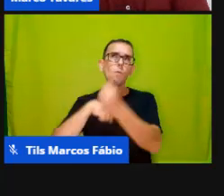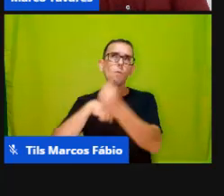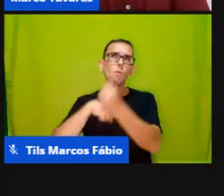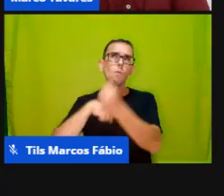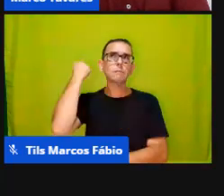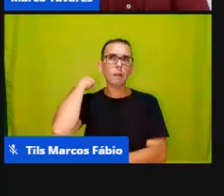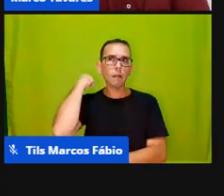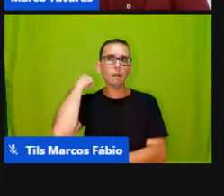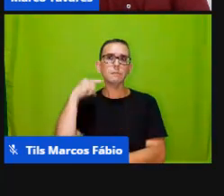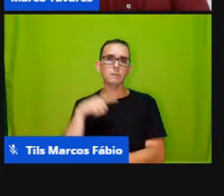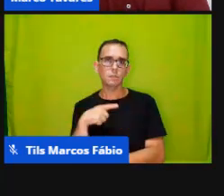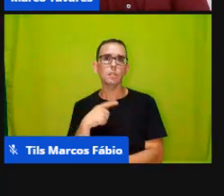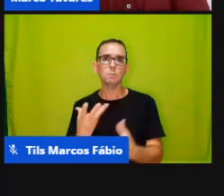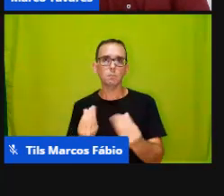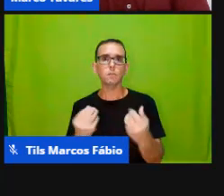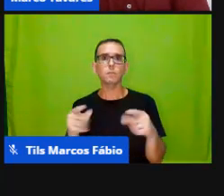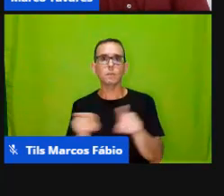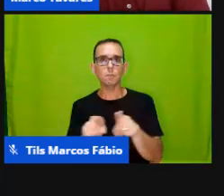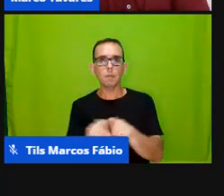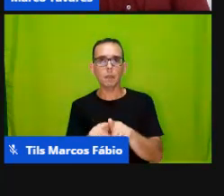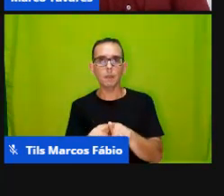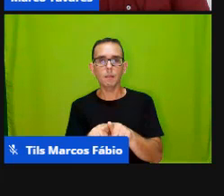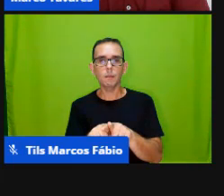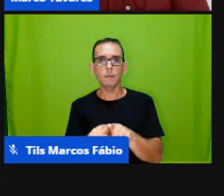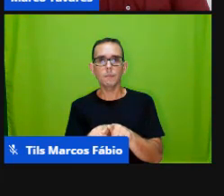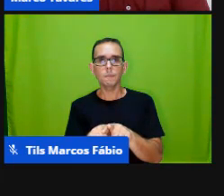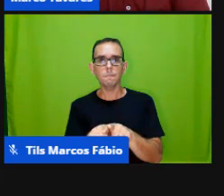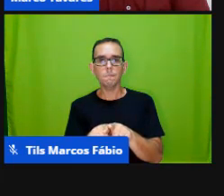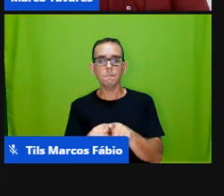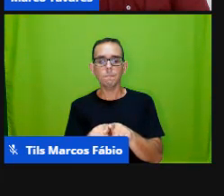muito isso. Eu tinha um aluno lá